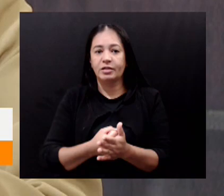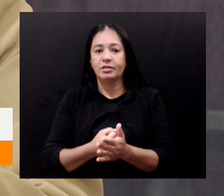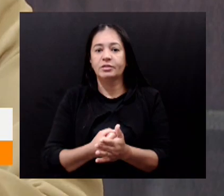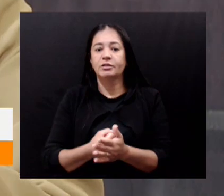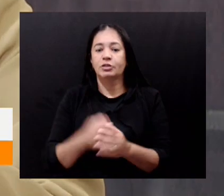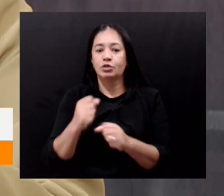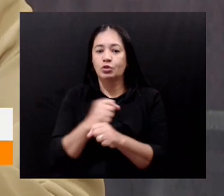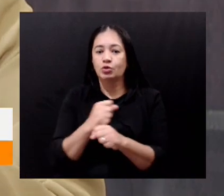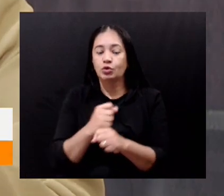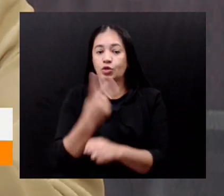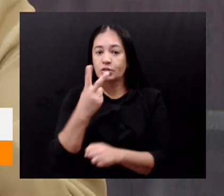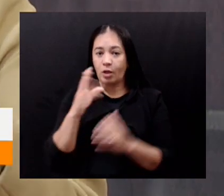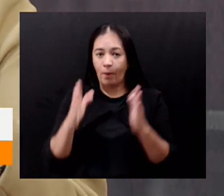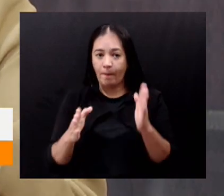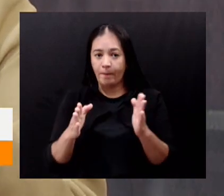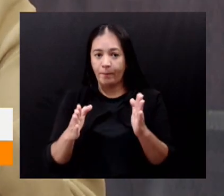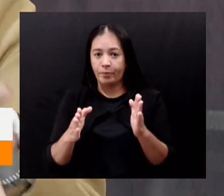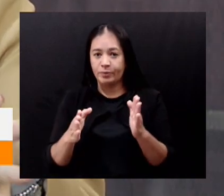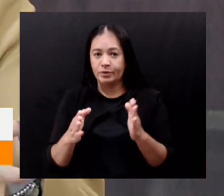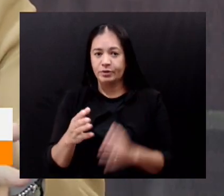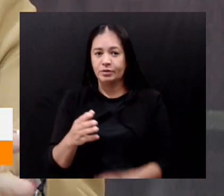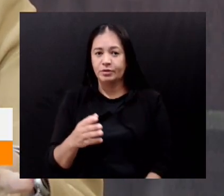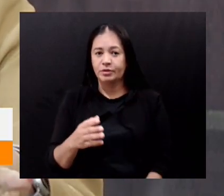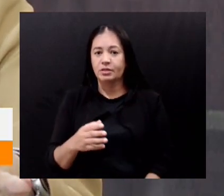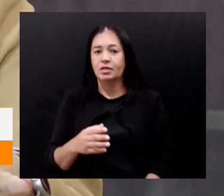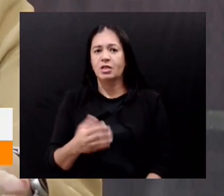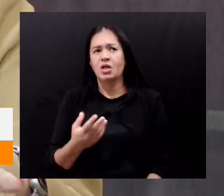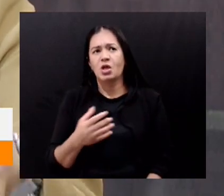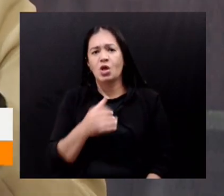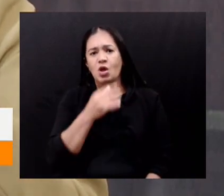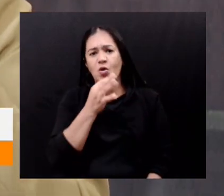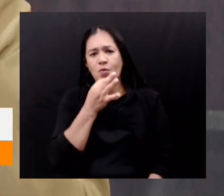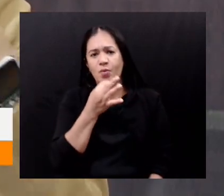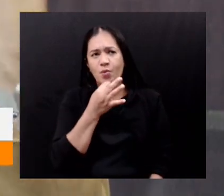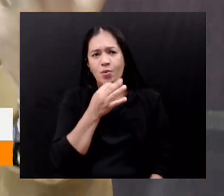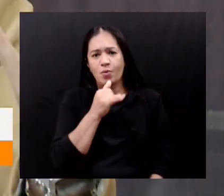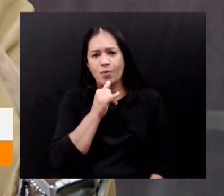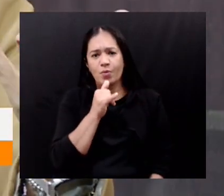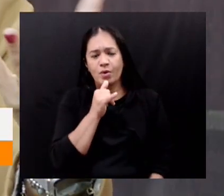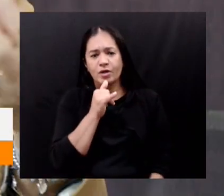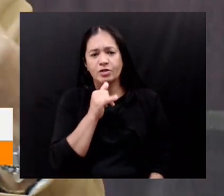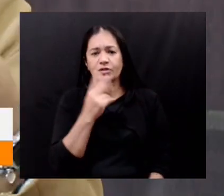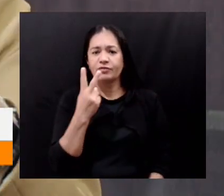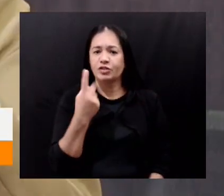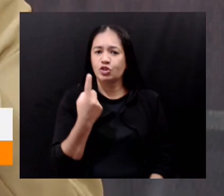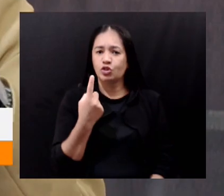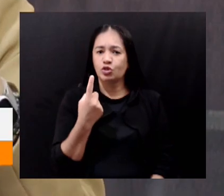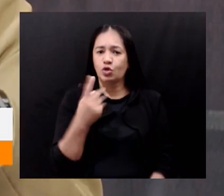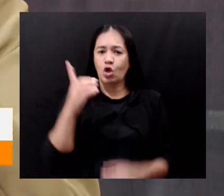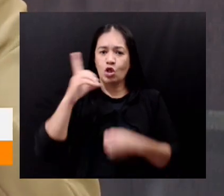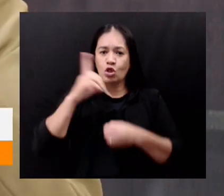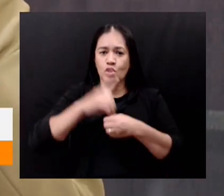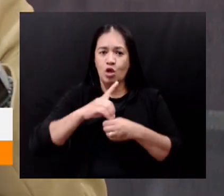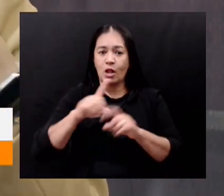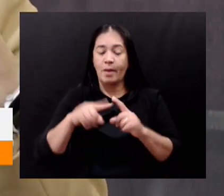falha, a taxa são US$ 21, e ele é válido por 2 anos. Sim. Então, para turismo, a situação acaba por